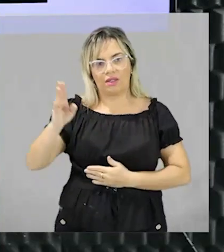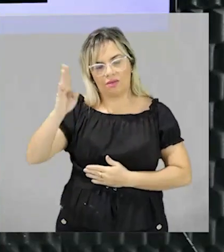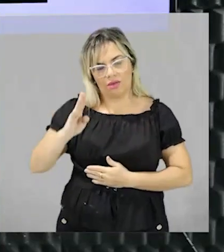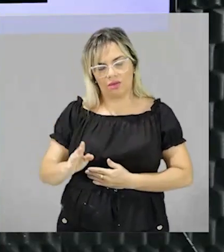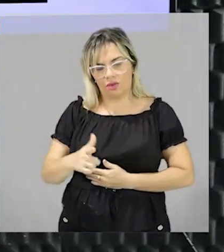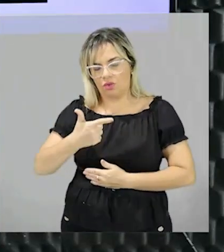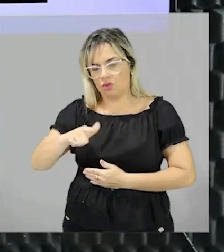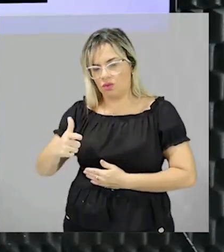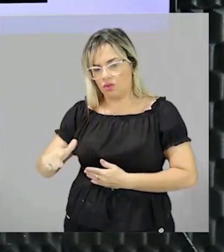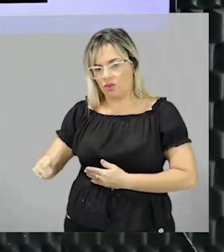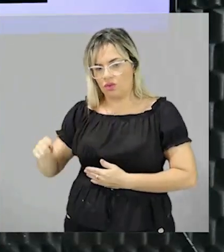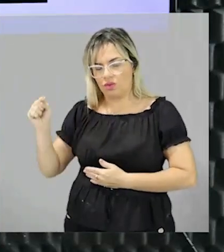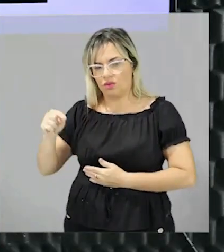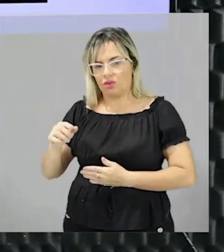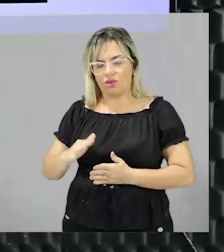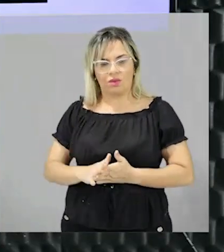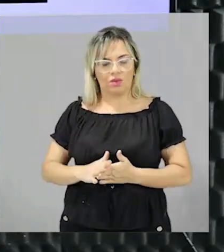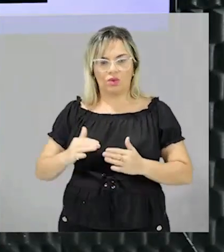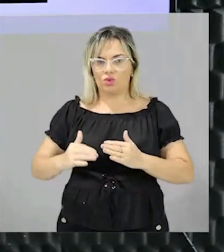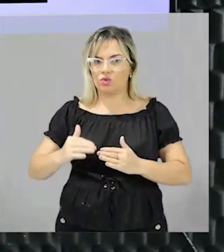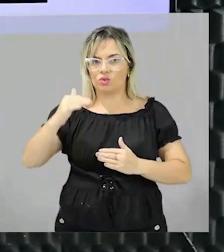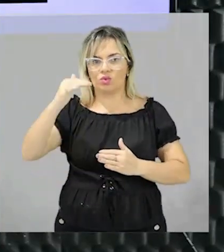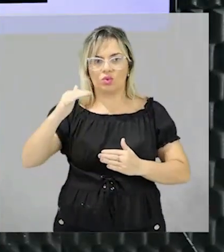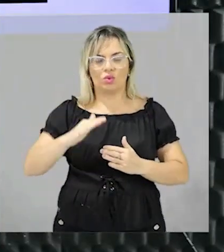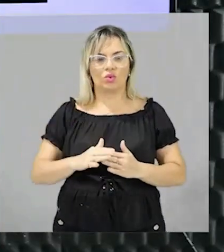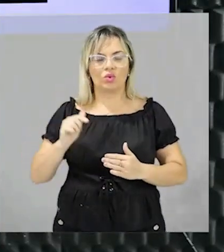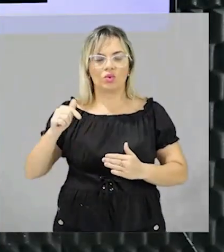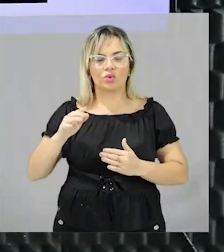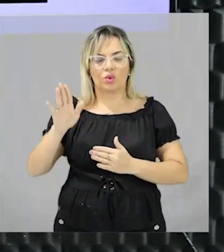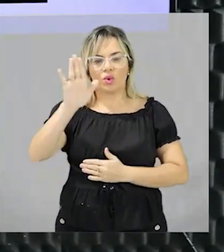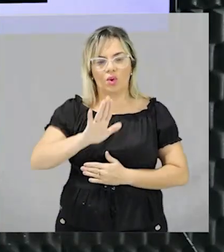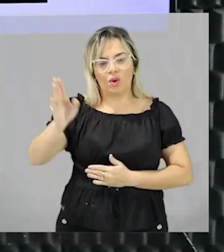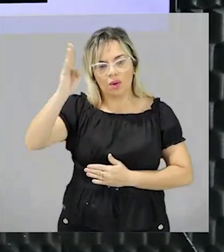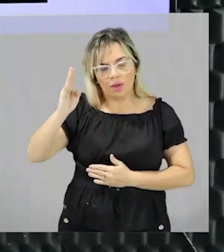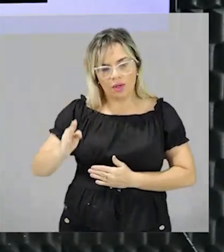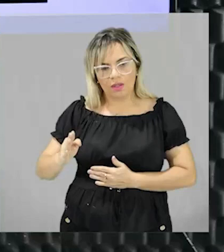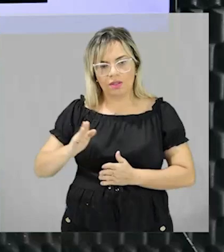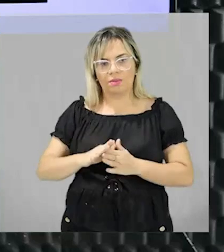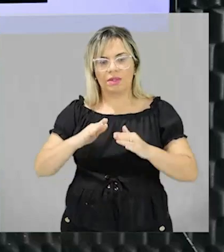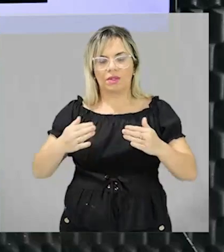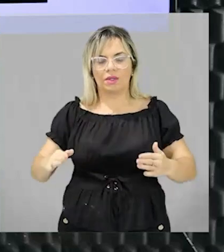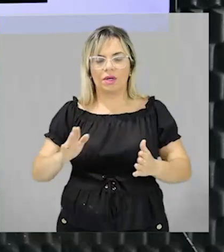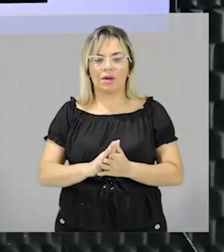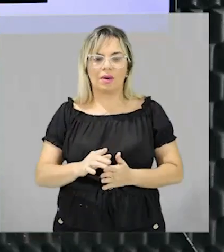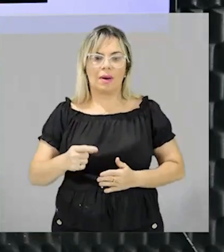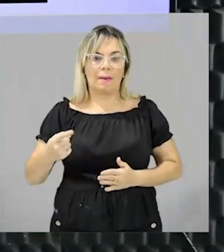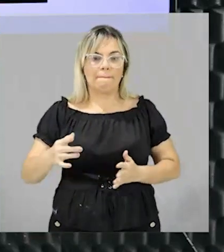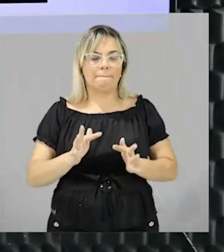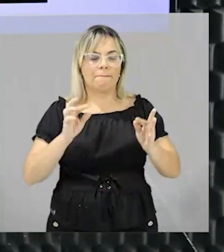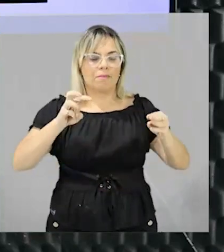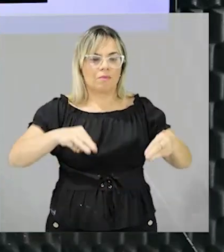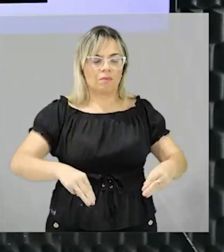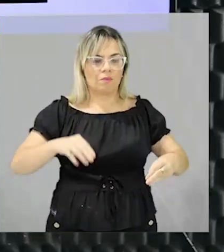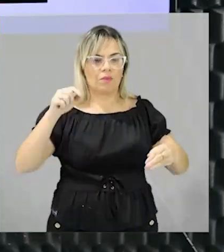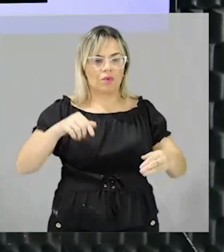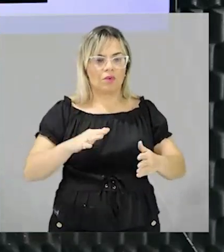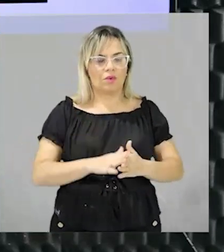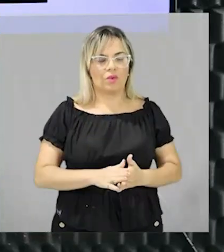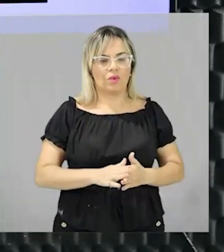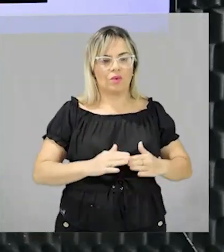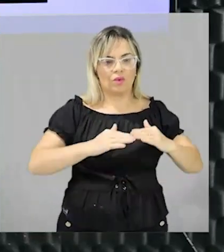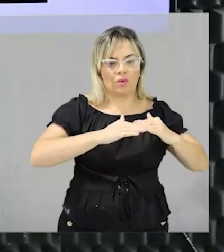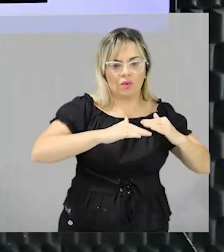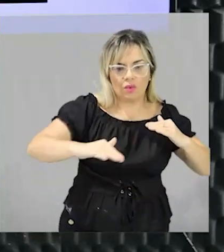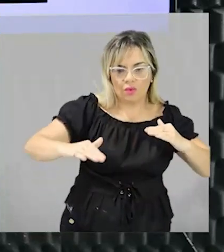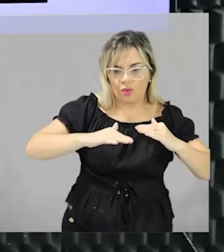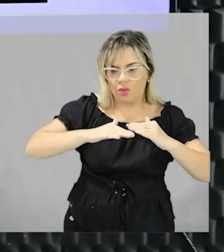depressões absolutas, ou seja, o Brasil está todo acima do nível do mar. E por último, são as planícies, que são as áreas mais planas, tá certo? De